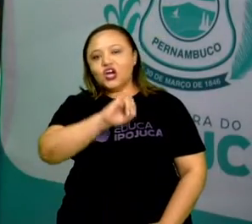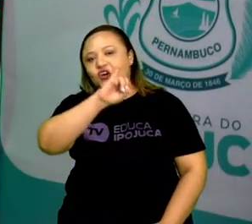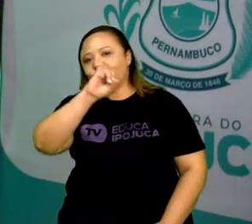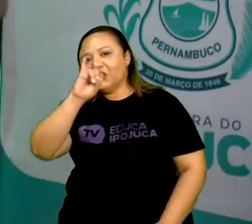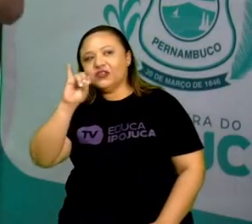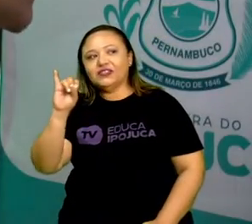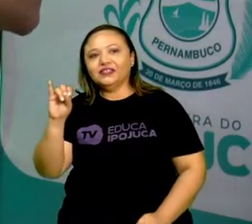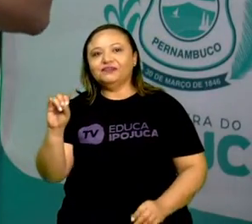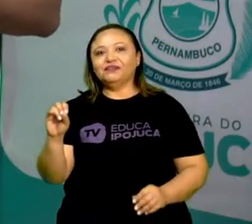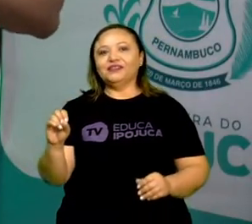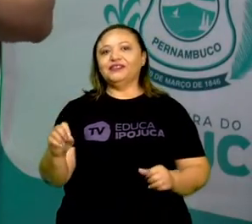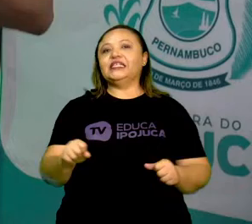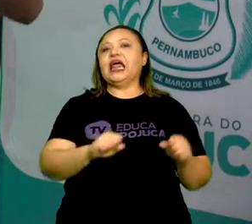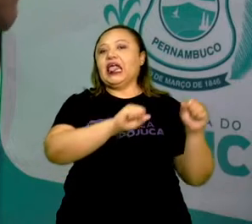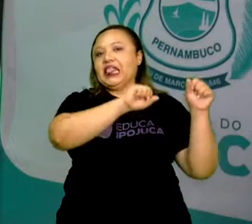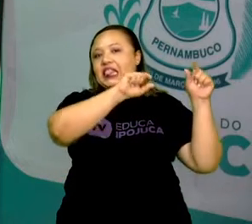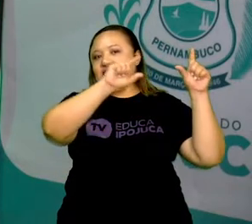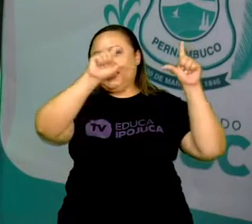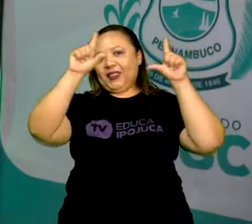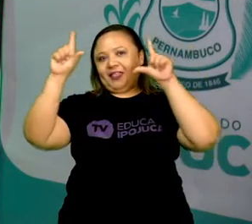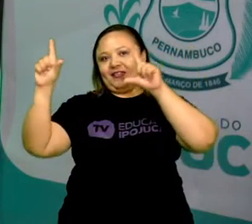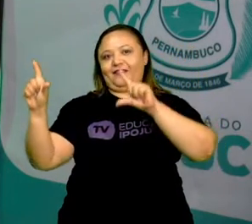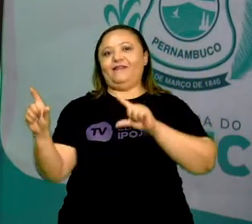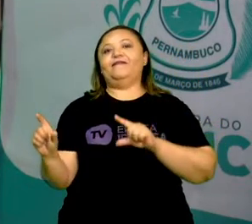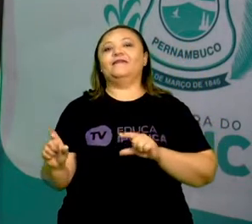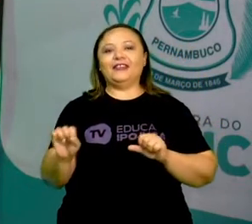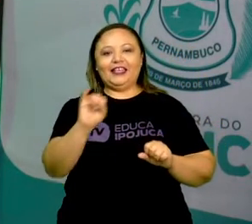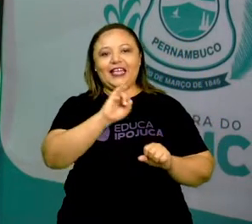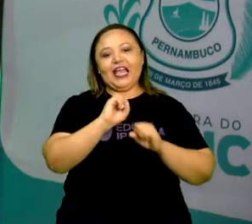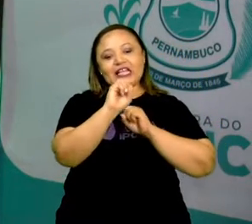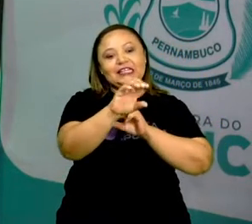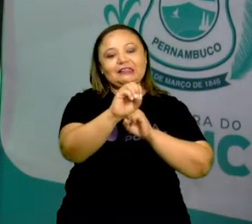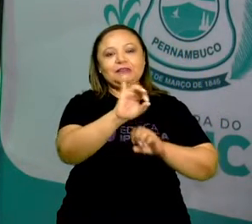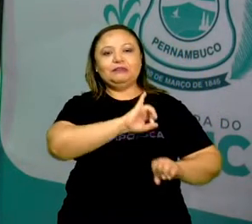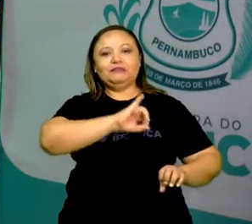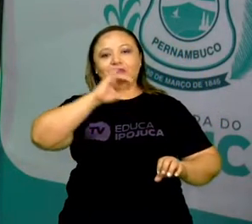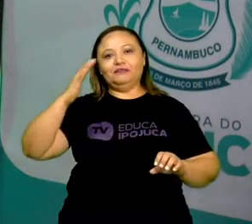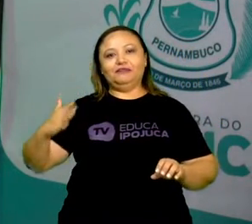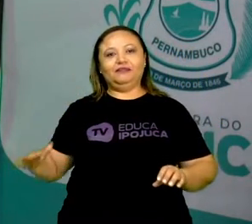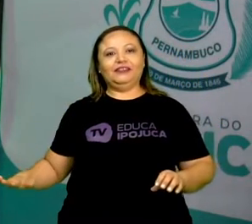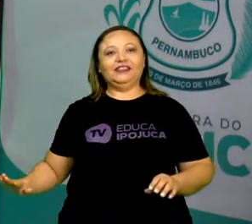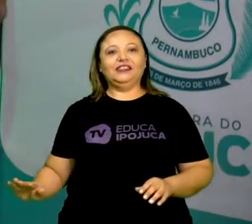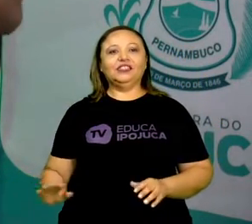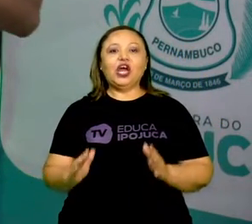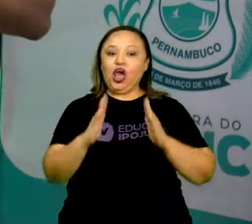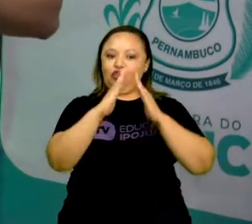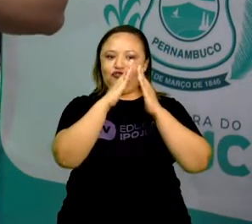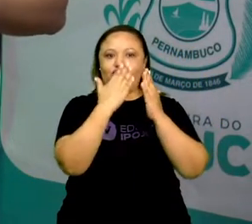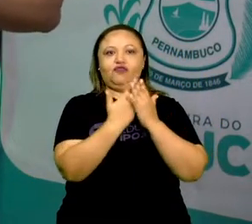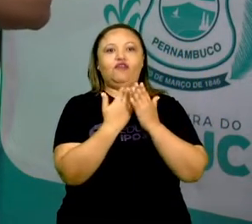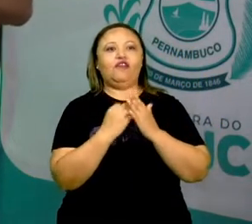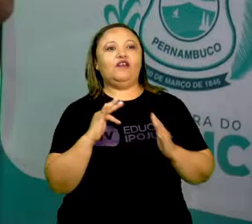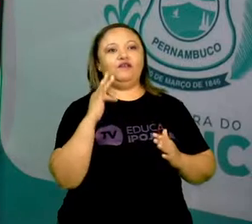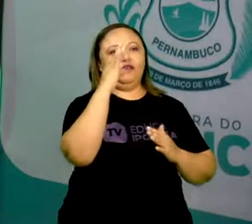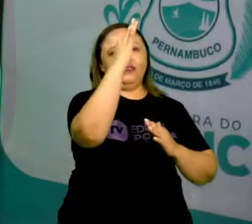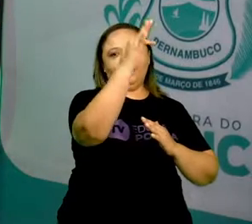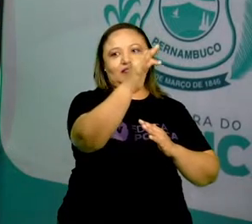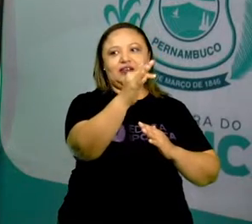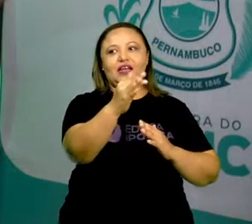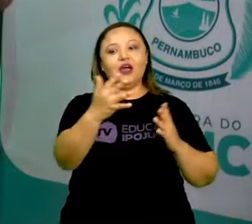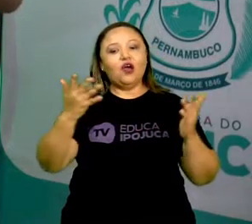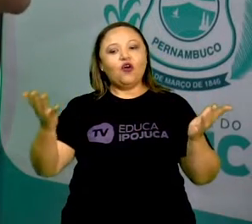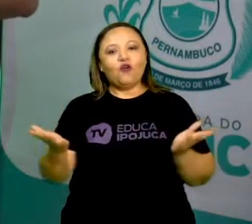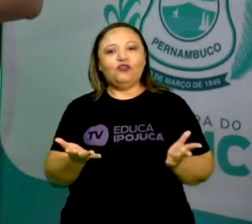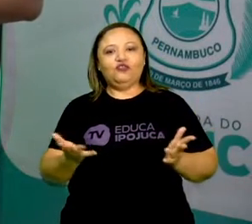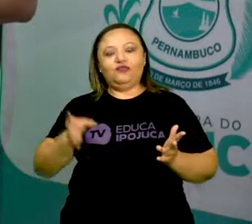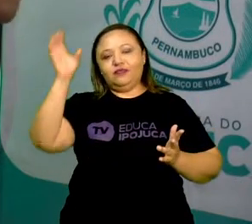o Olá está no a TV Duca Ipojuca a escola do futuro o mais um momento de aprender a